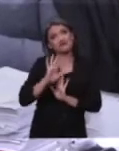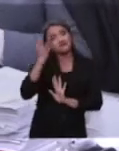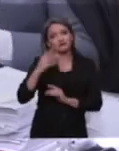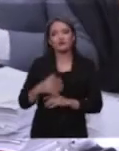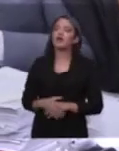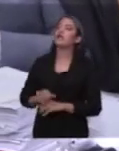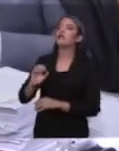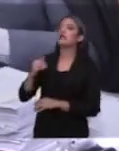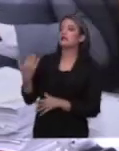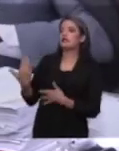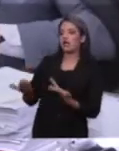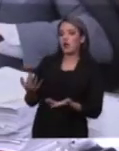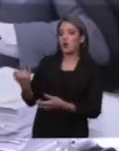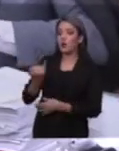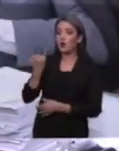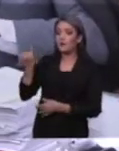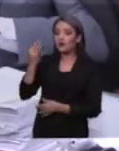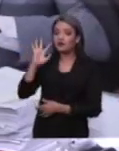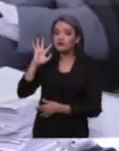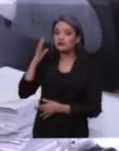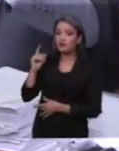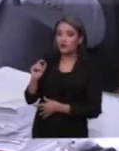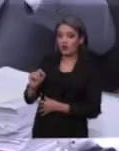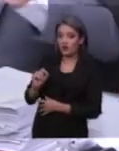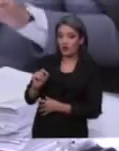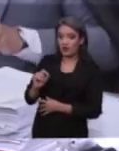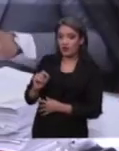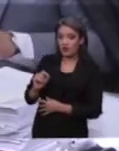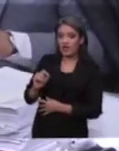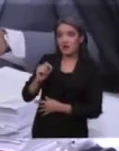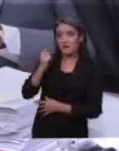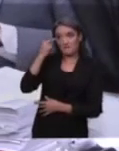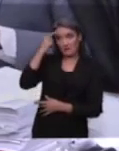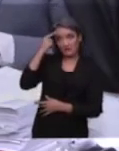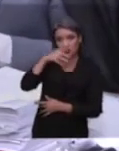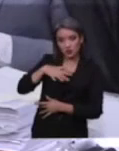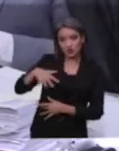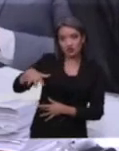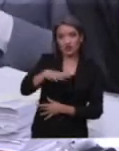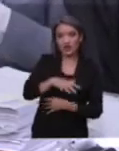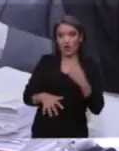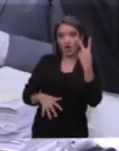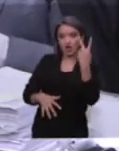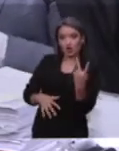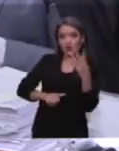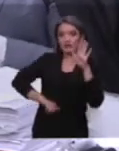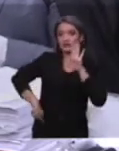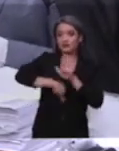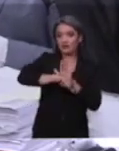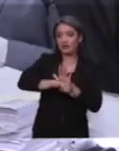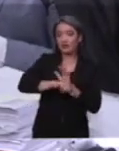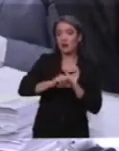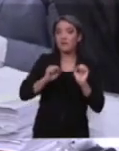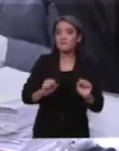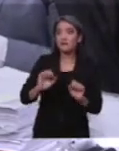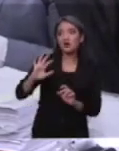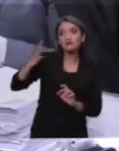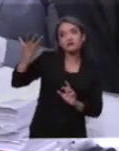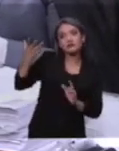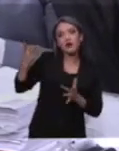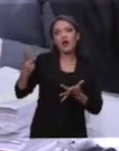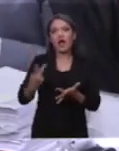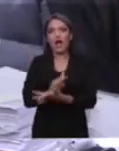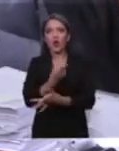o importante de definirmos é exatamente isso, do ponto de vista geral. Os dois crimes podem coexistir em